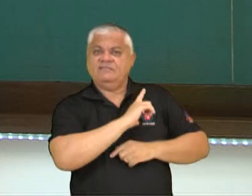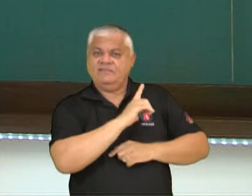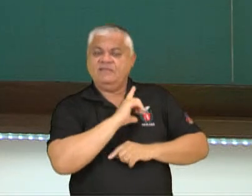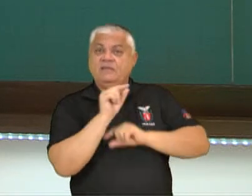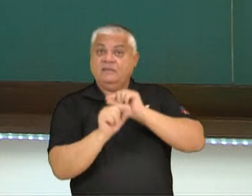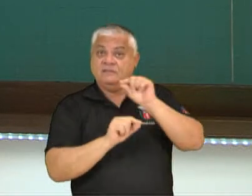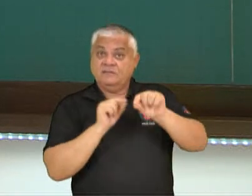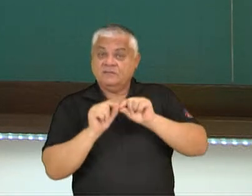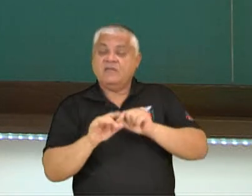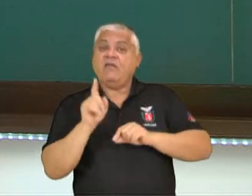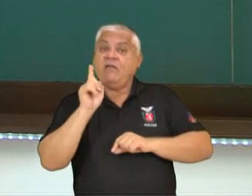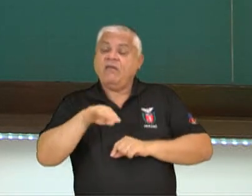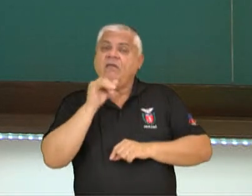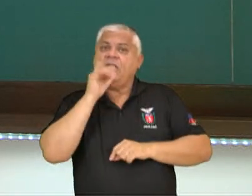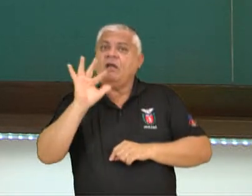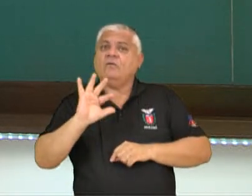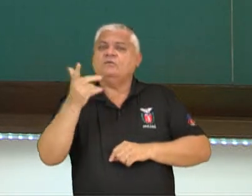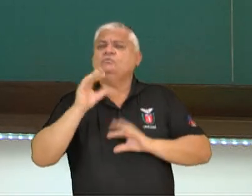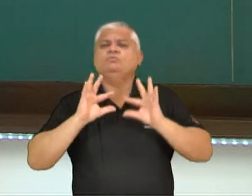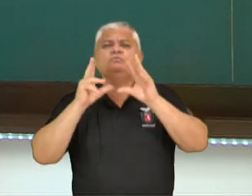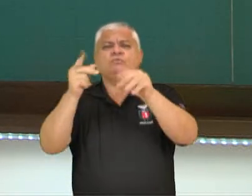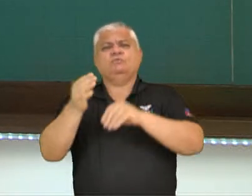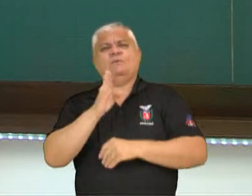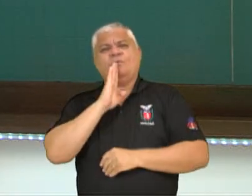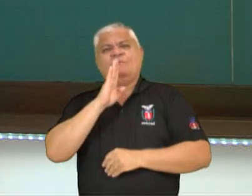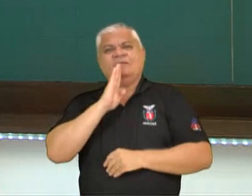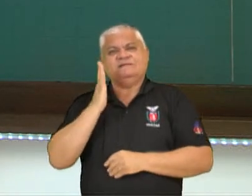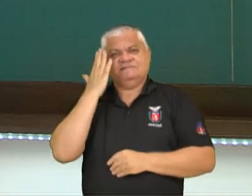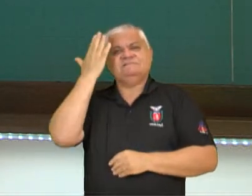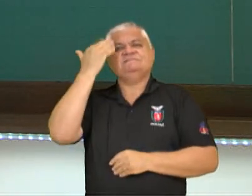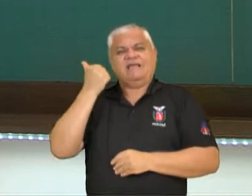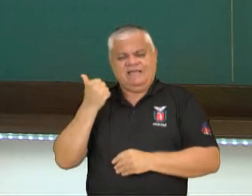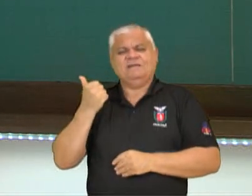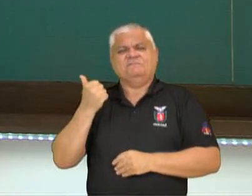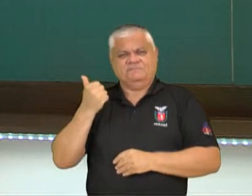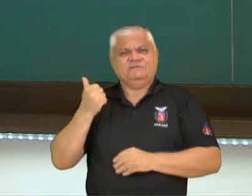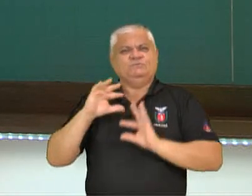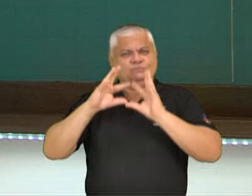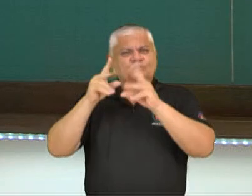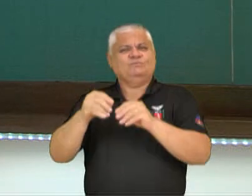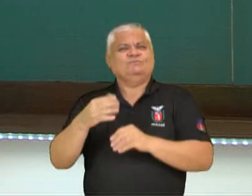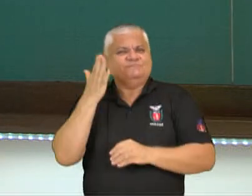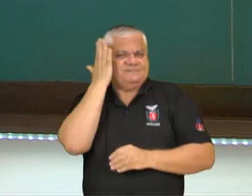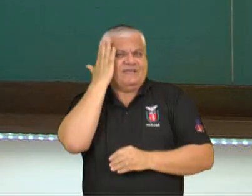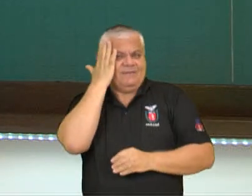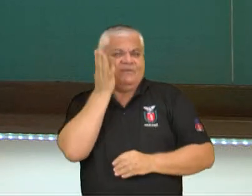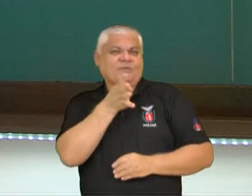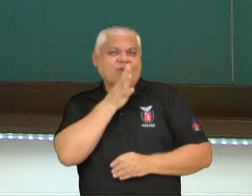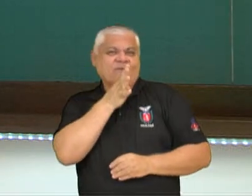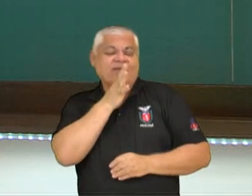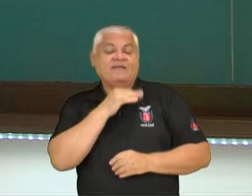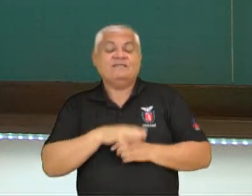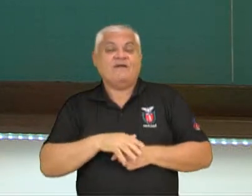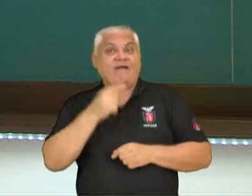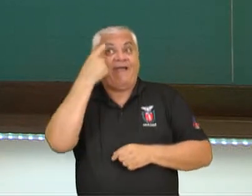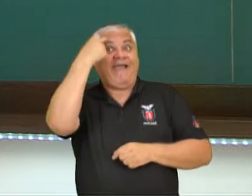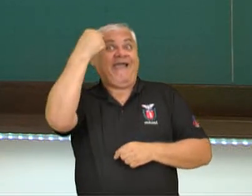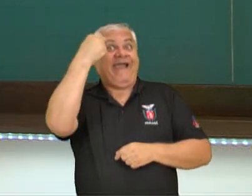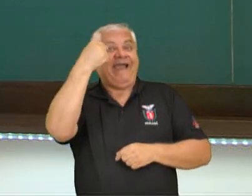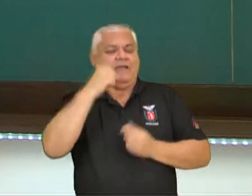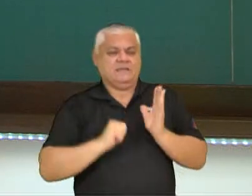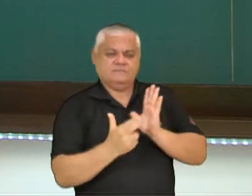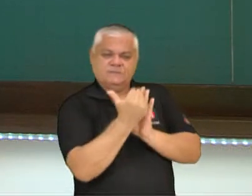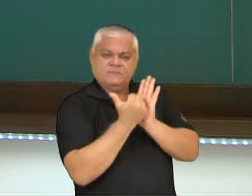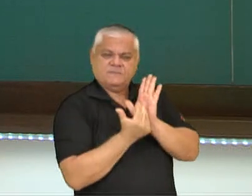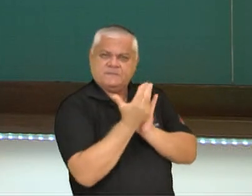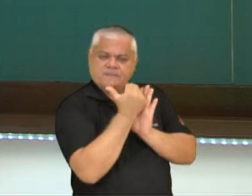uma situação que é do conhecimento de grande parte da população, da sociedade, e o chargista pega aquela